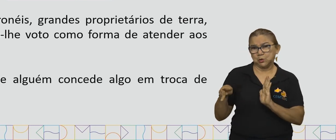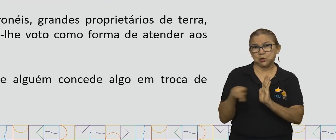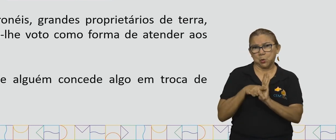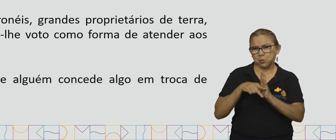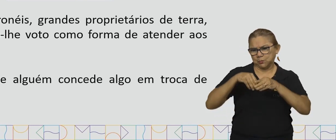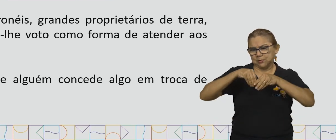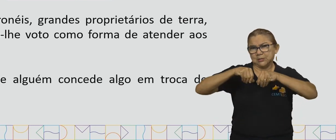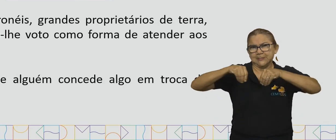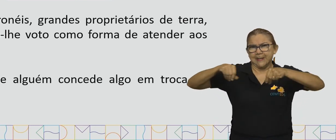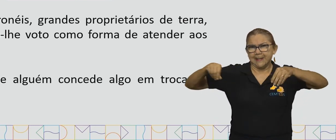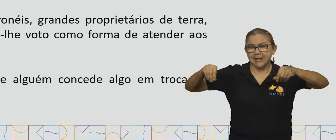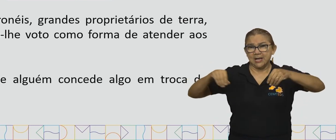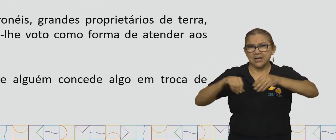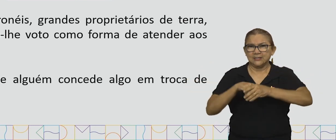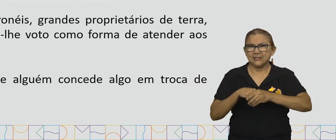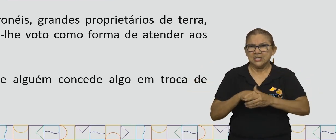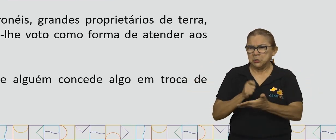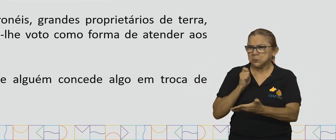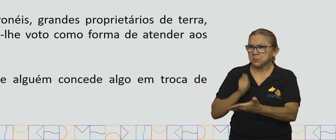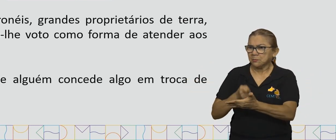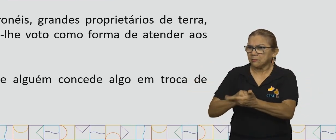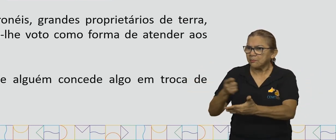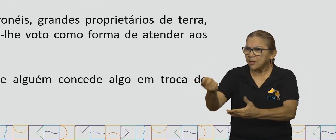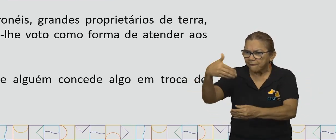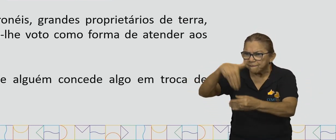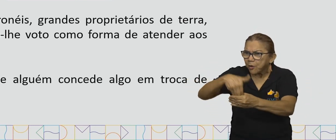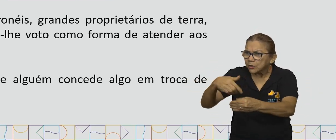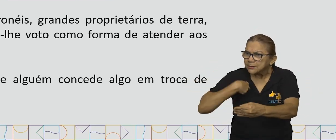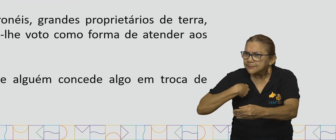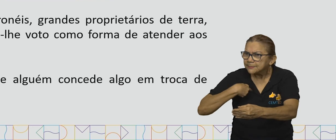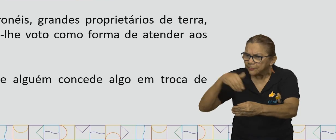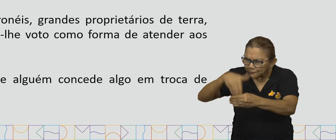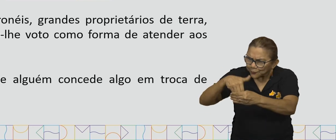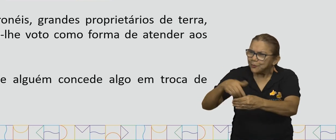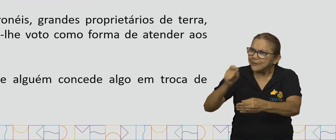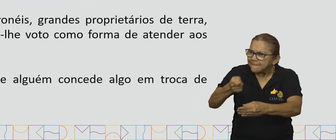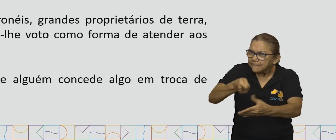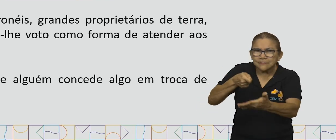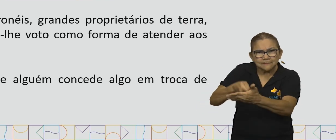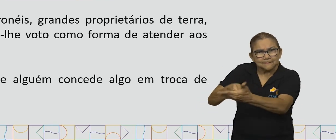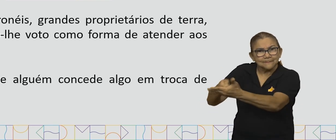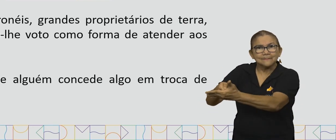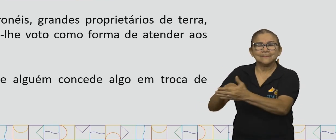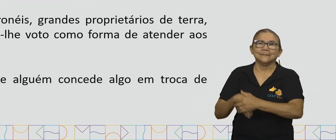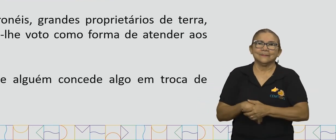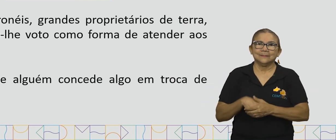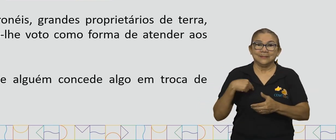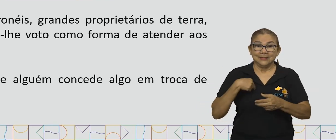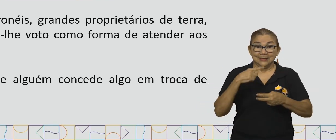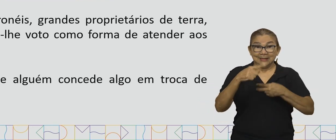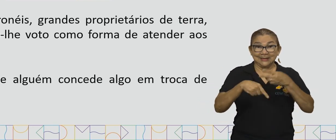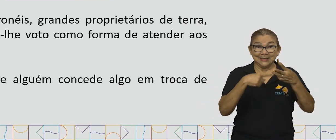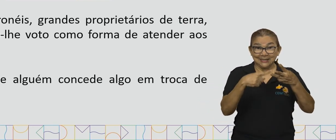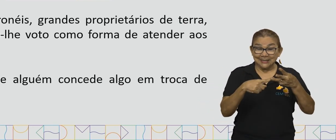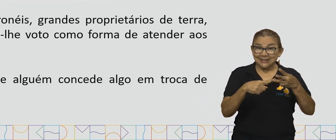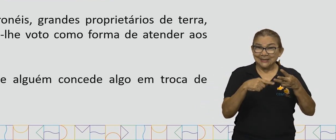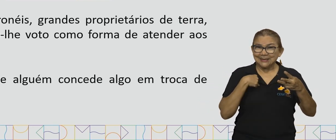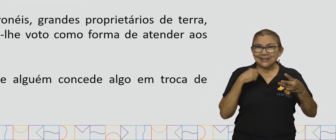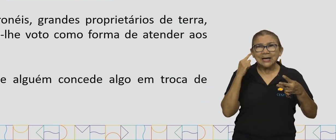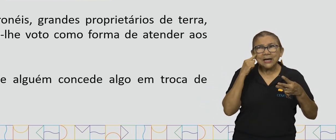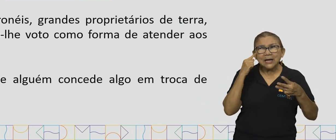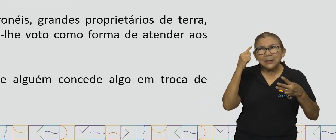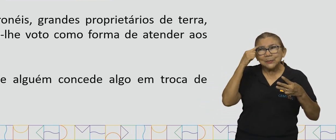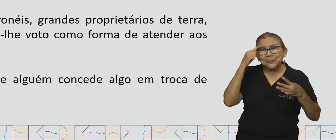a população, exigindo-lhe voto como forma de atender aos interesses da oligarquia. Pela dica